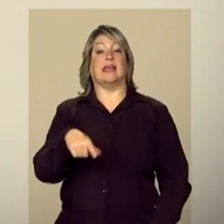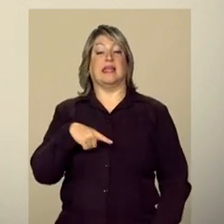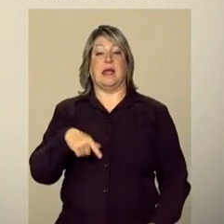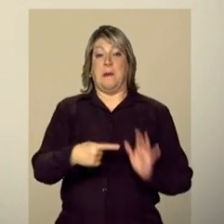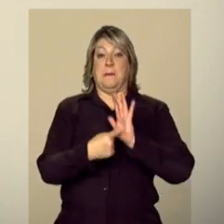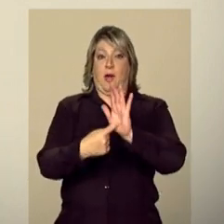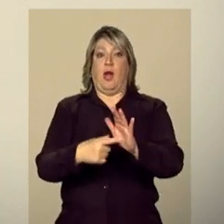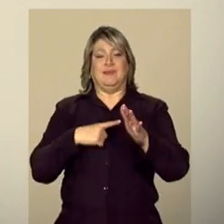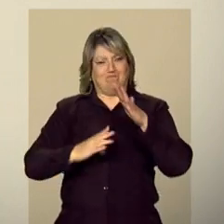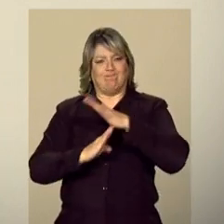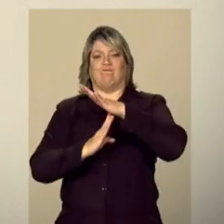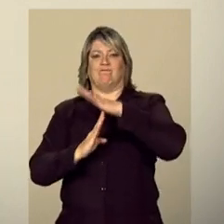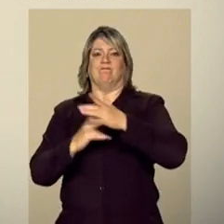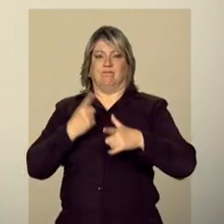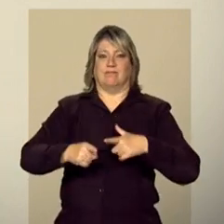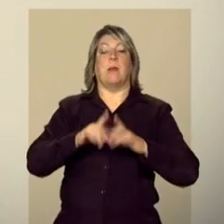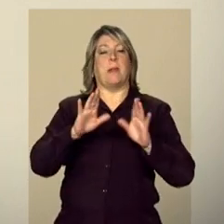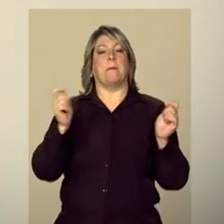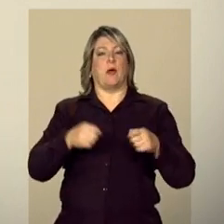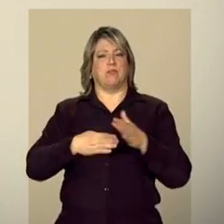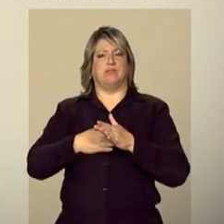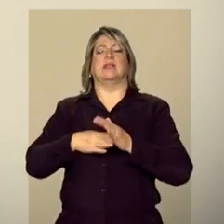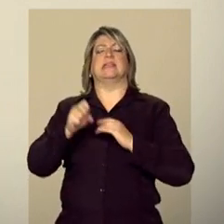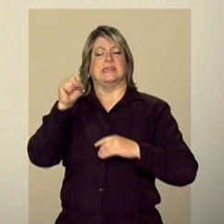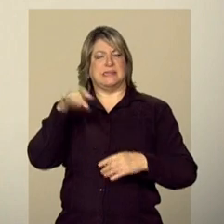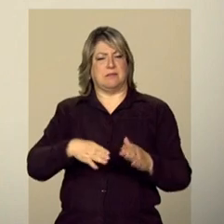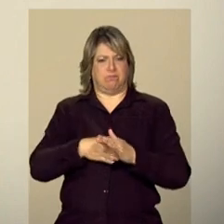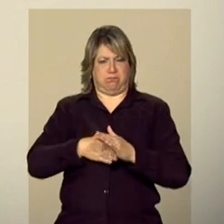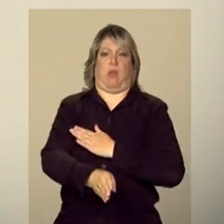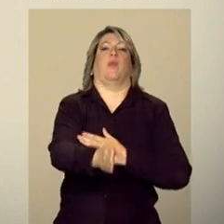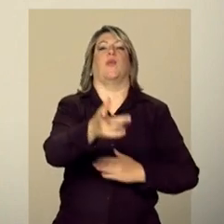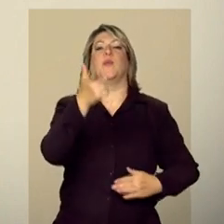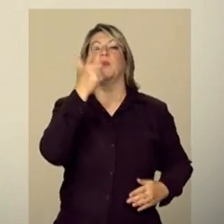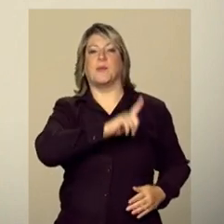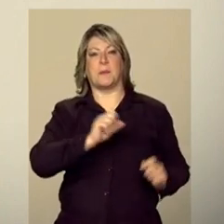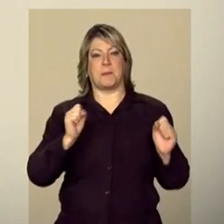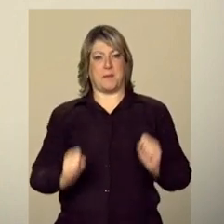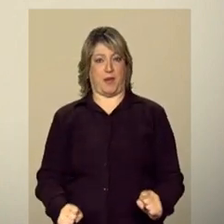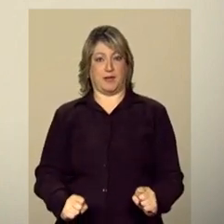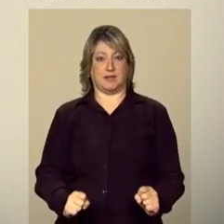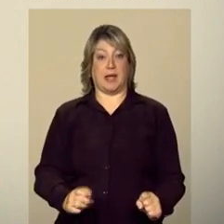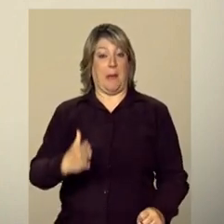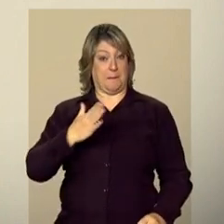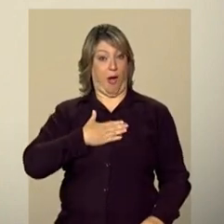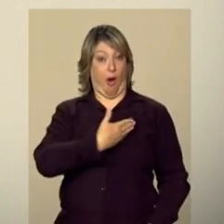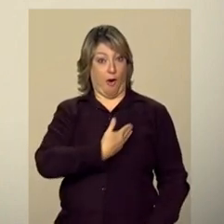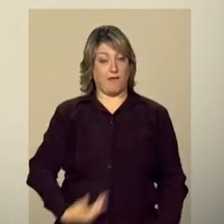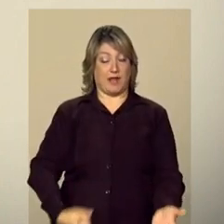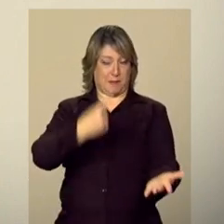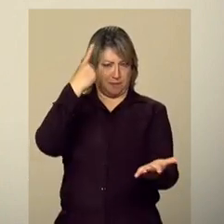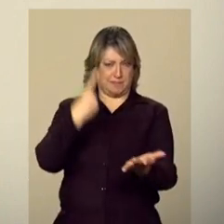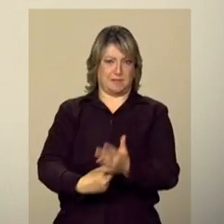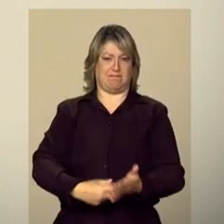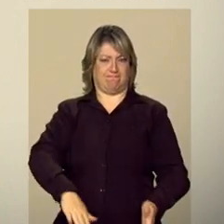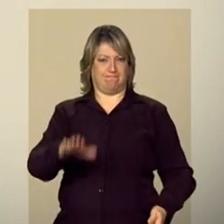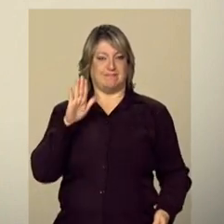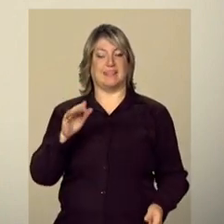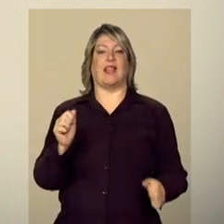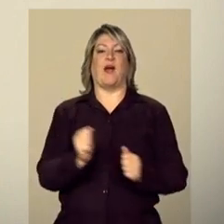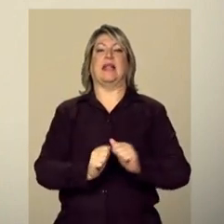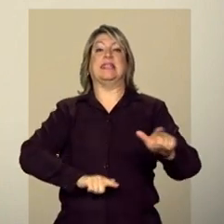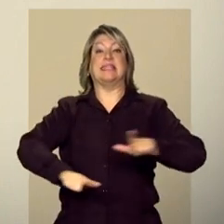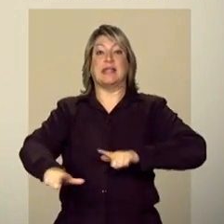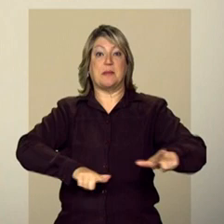os limites existem Mas podem sim ser superados meu governo está está comprometido com ações